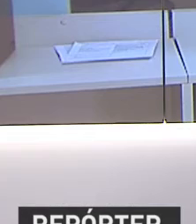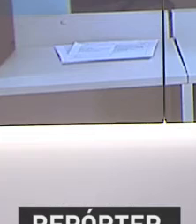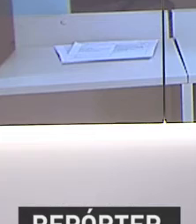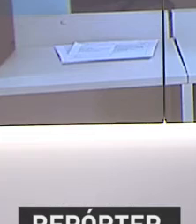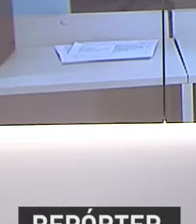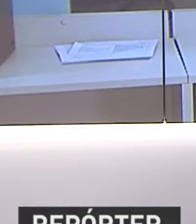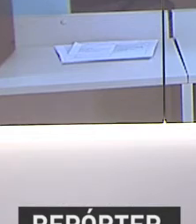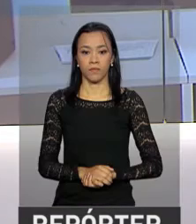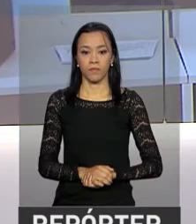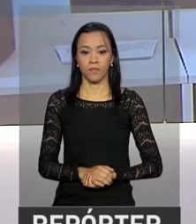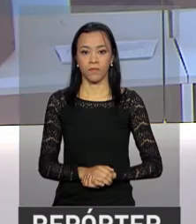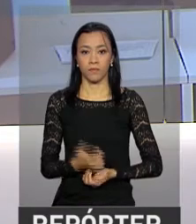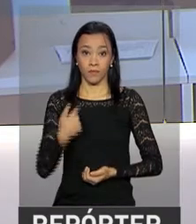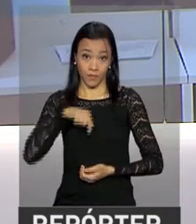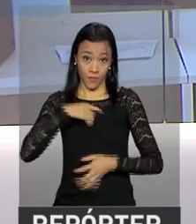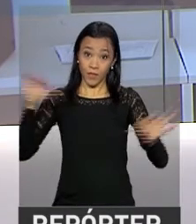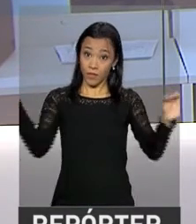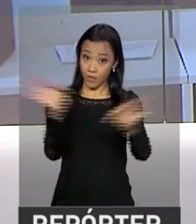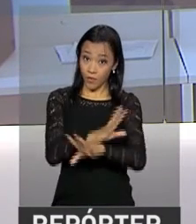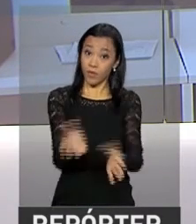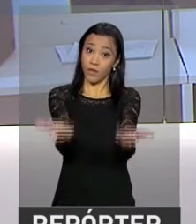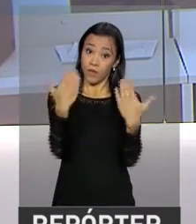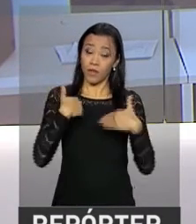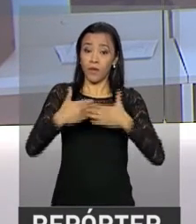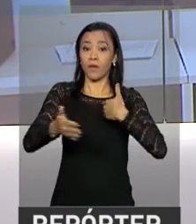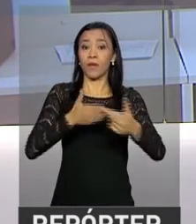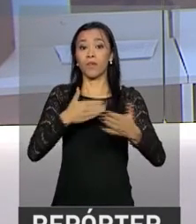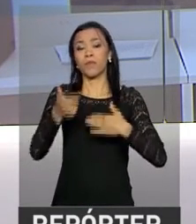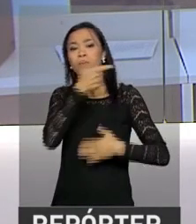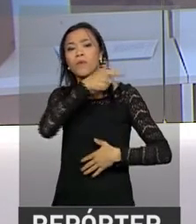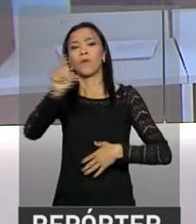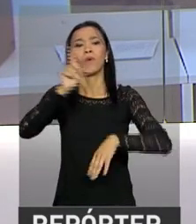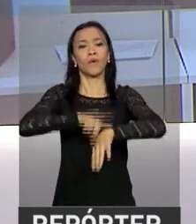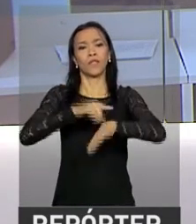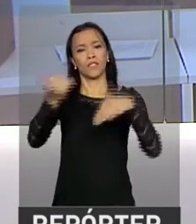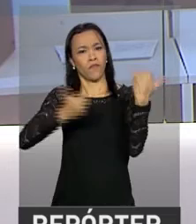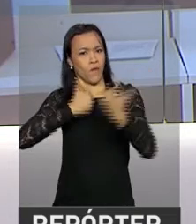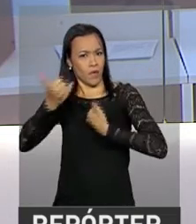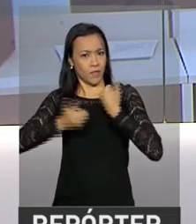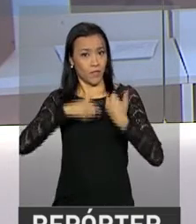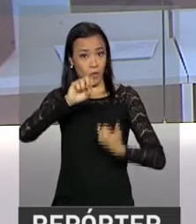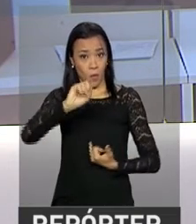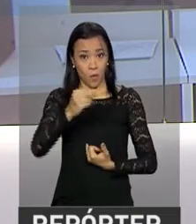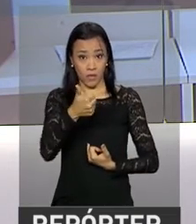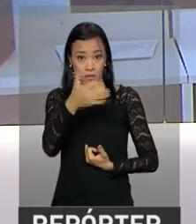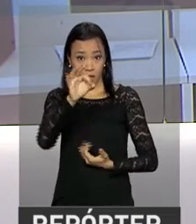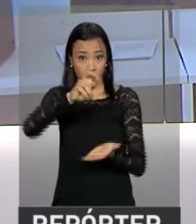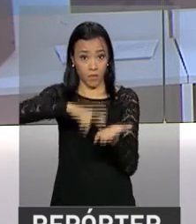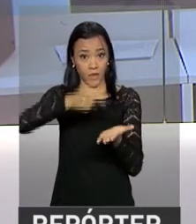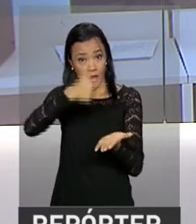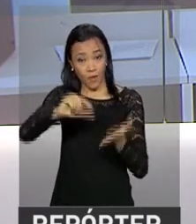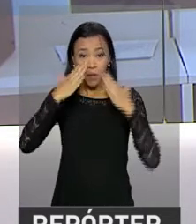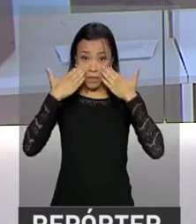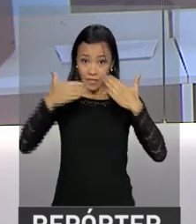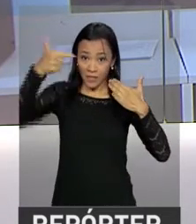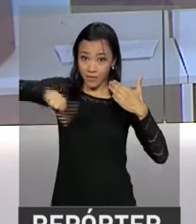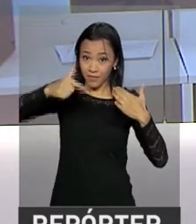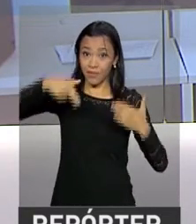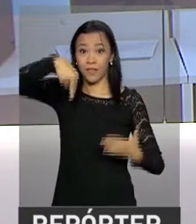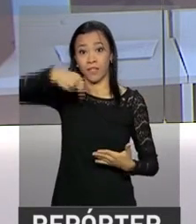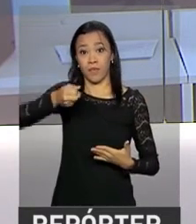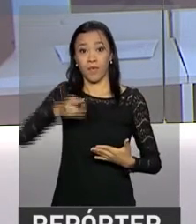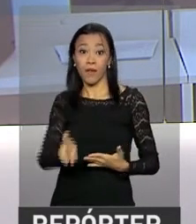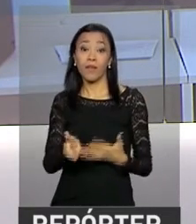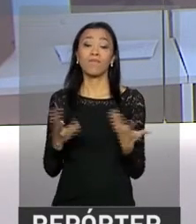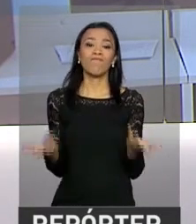e nós ficamos por aqui podemos voltar a qualquer momento com outras informações ou às 10 da manhã na próxima edição do repórter